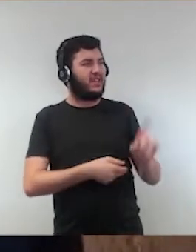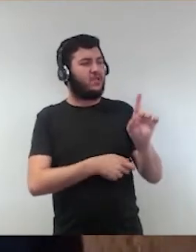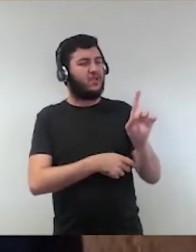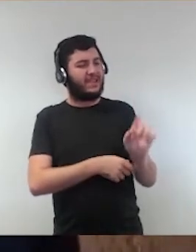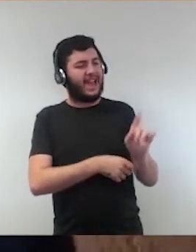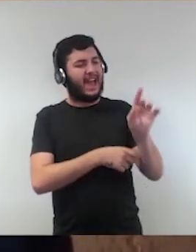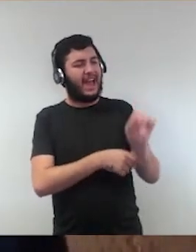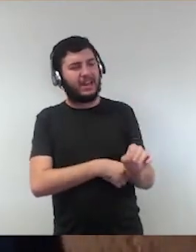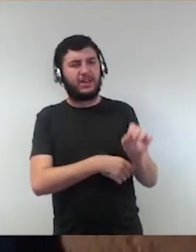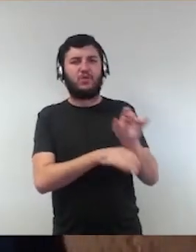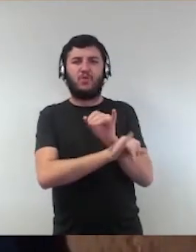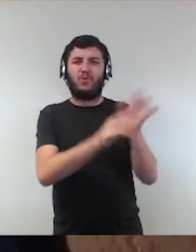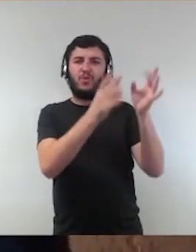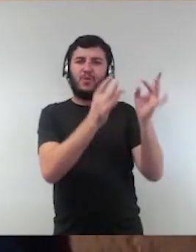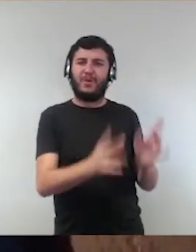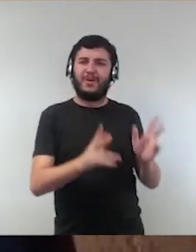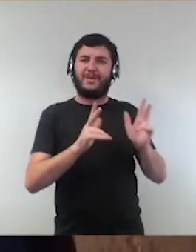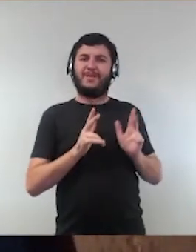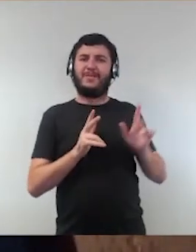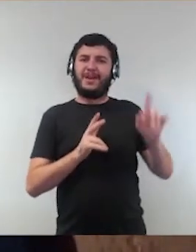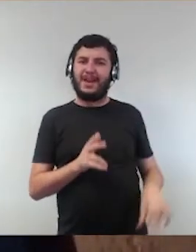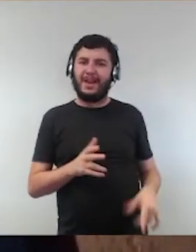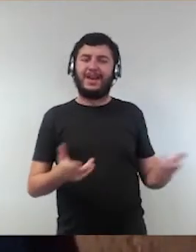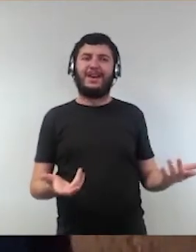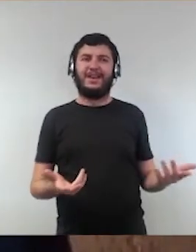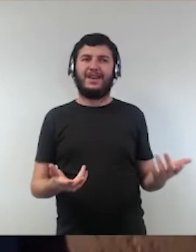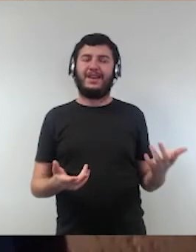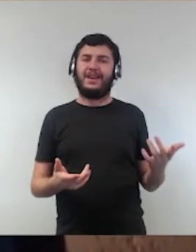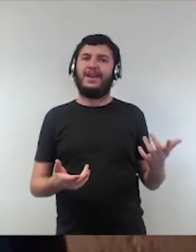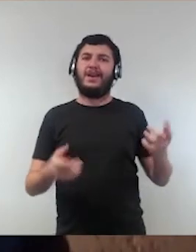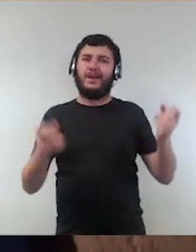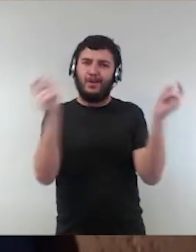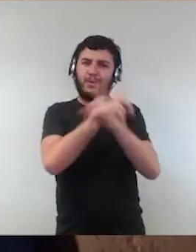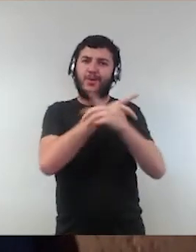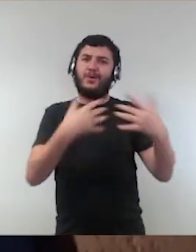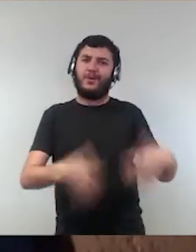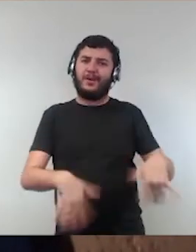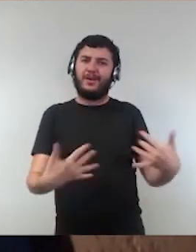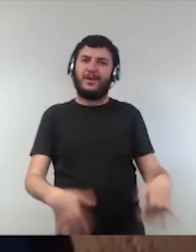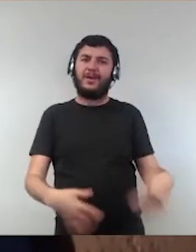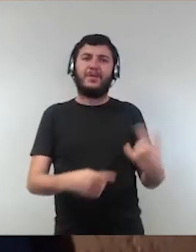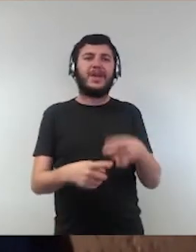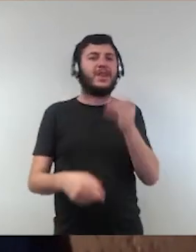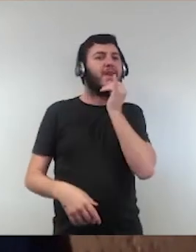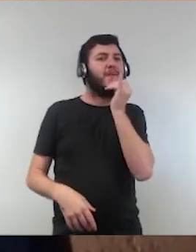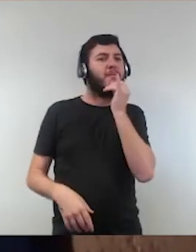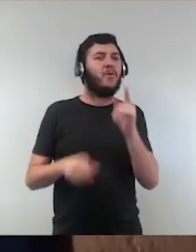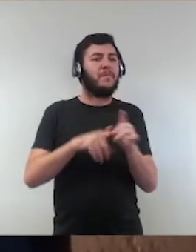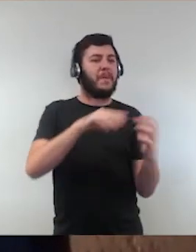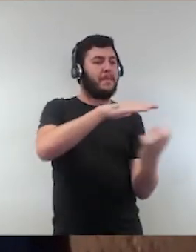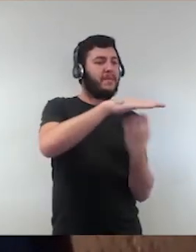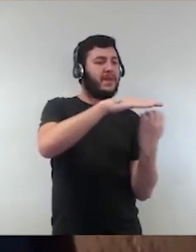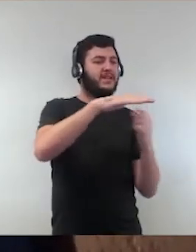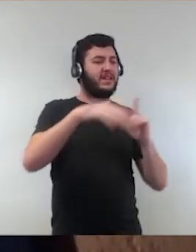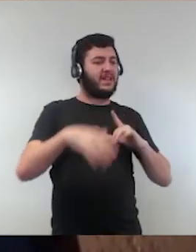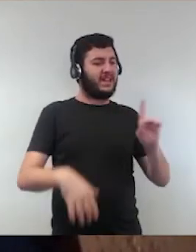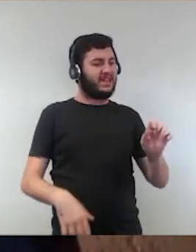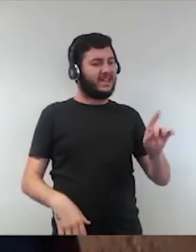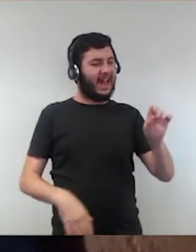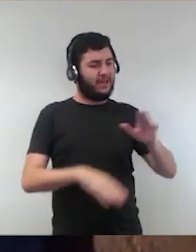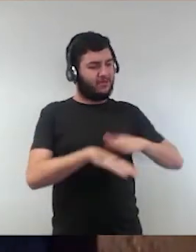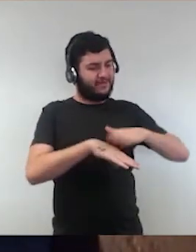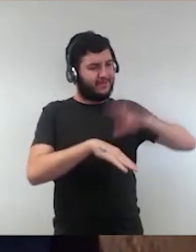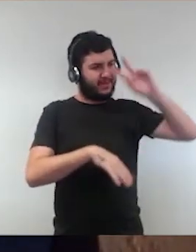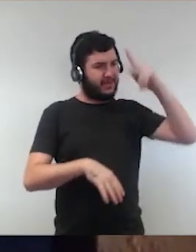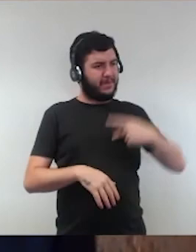um ente estatal ter um dado meu não deveria autorizar que qualquer outro ente estatal o tenha, porque isso implicaria, no